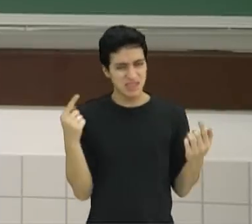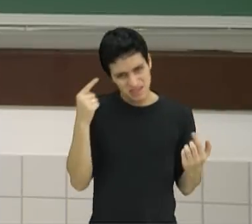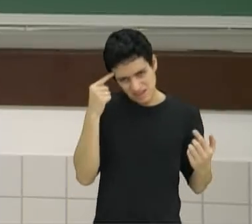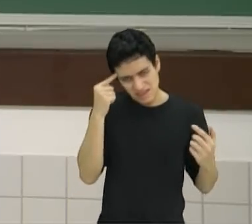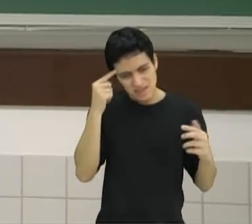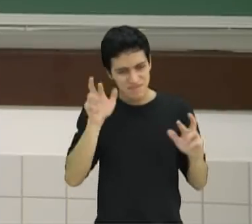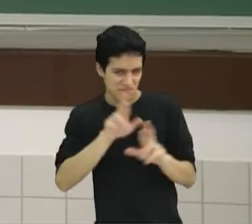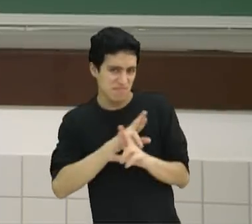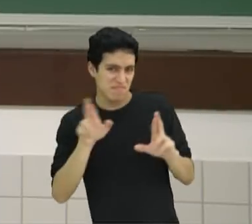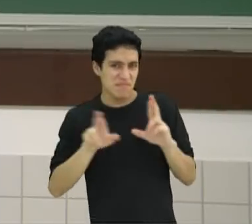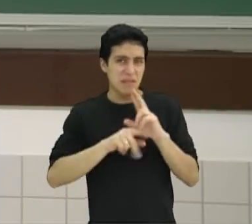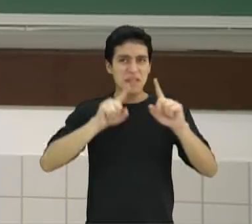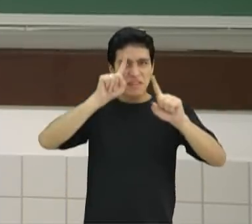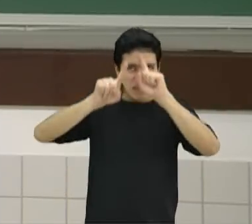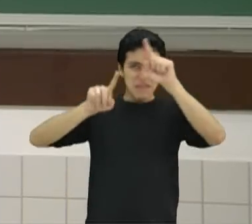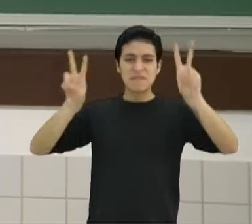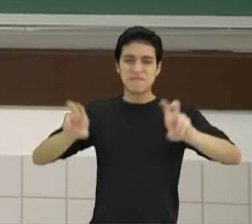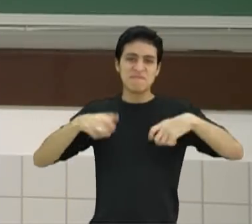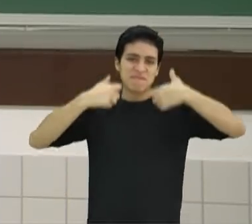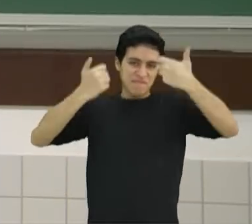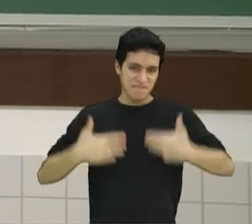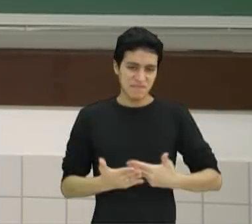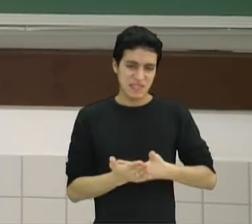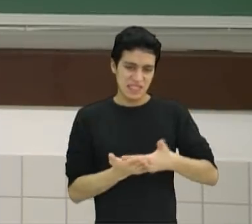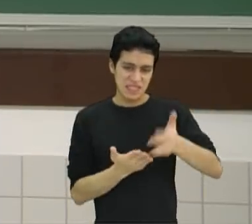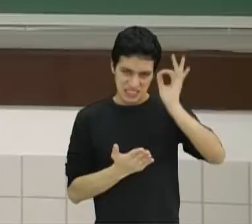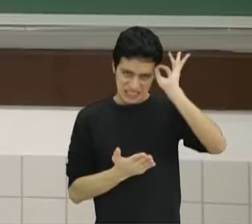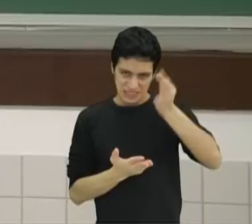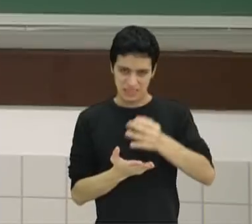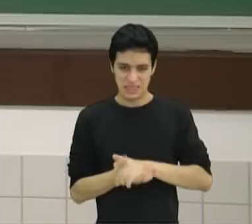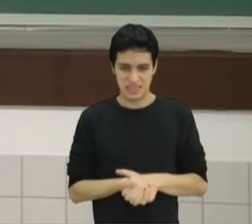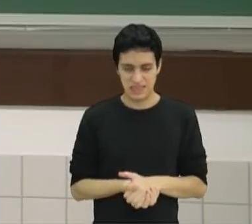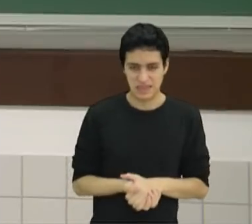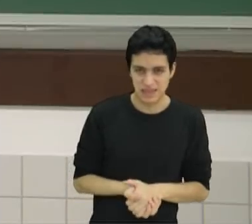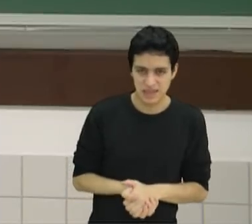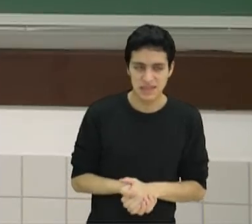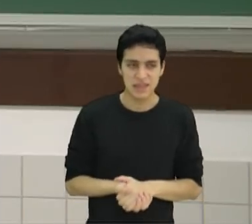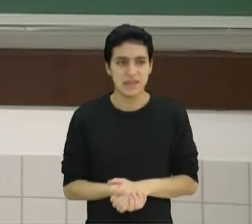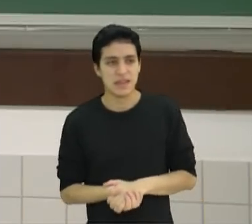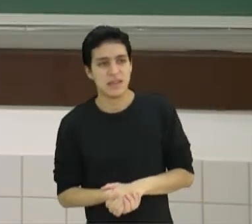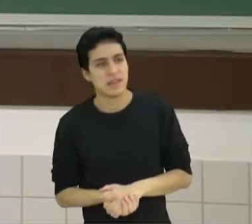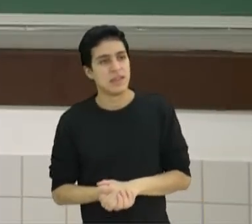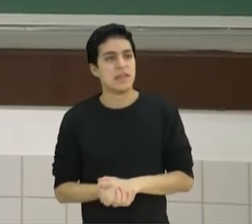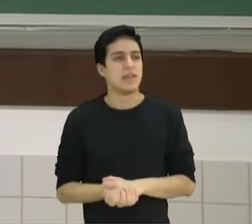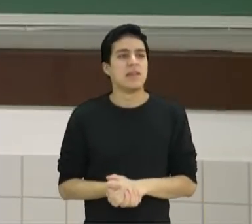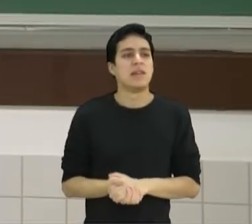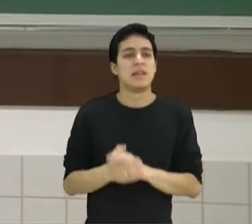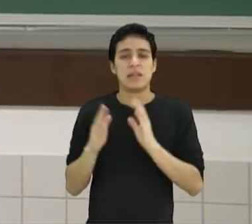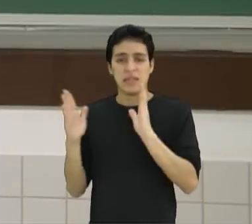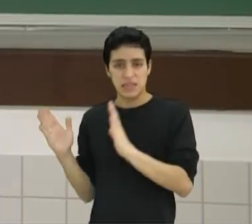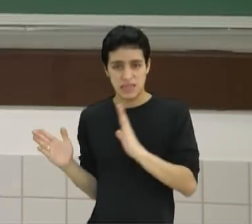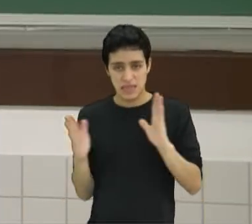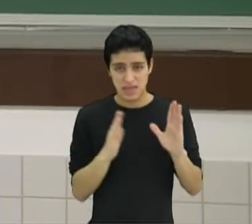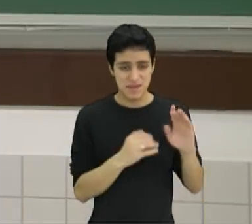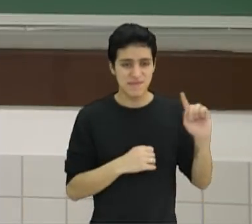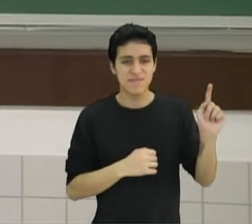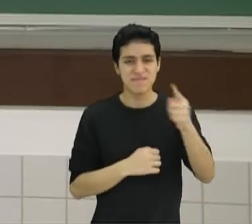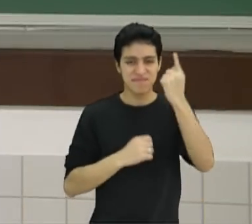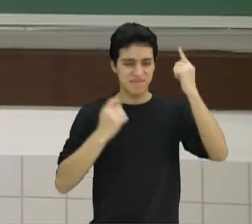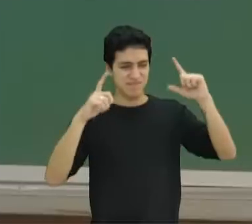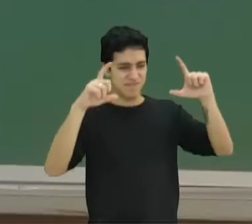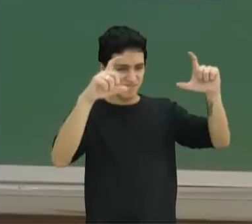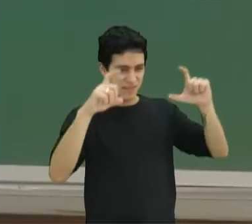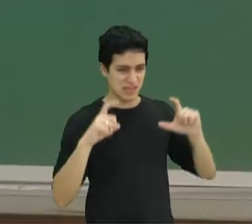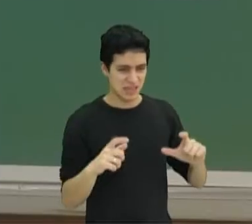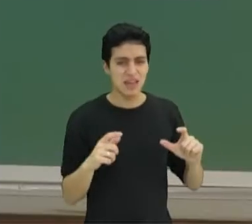de abordar o assunto já no início, antes de começar o primeiro parágrafo. E falando no primeiro parágrafo, nós já